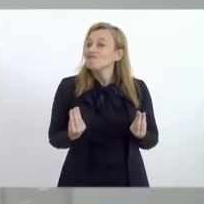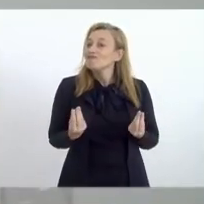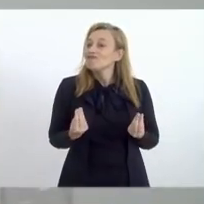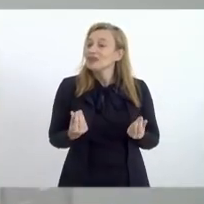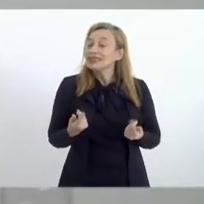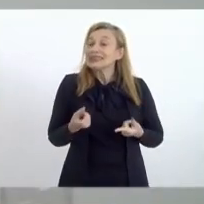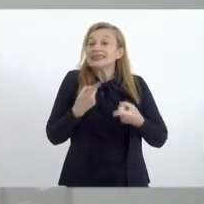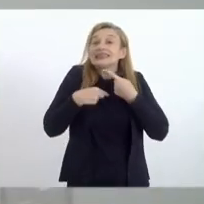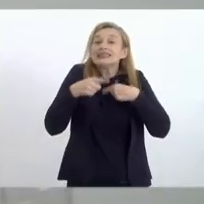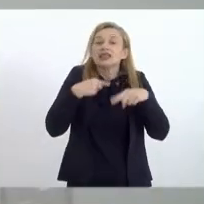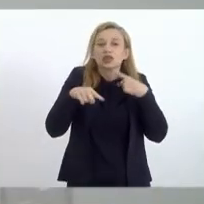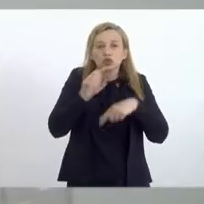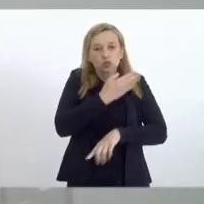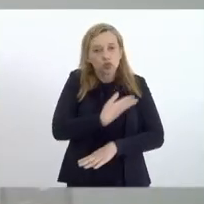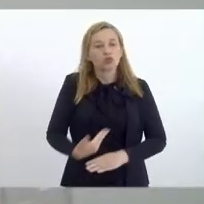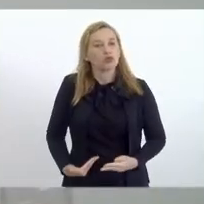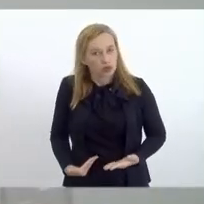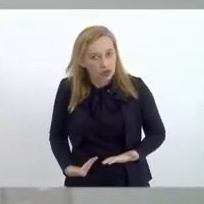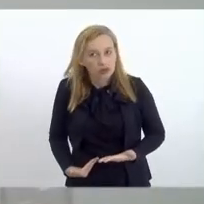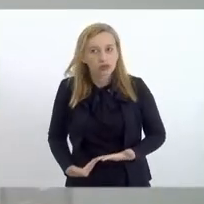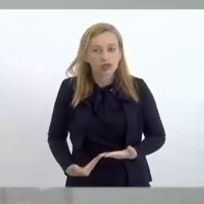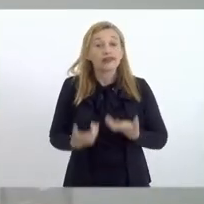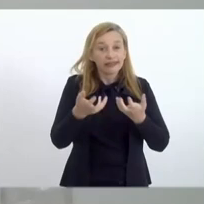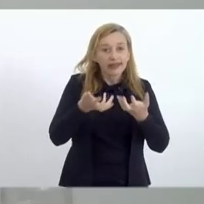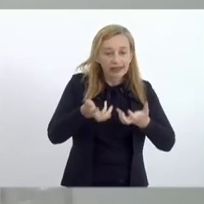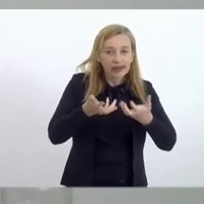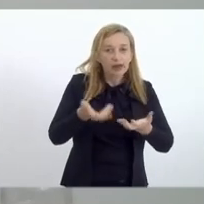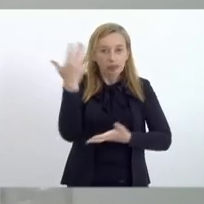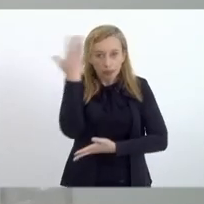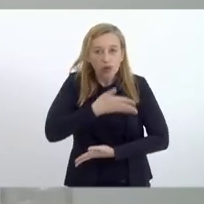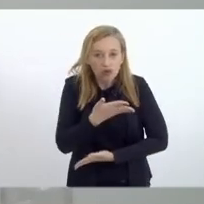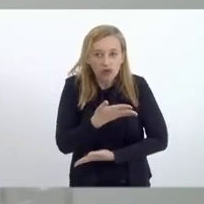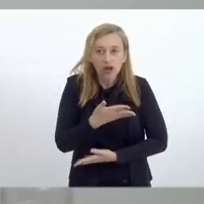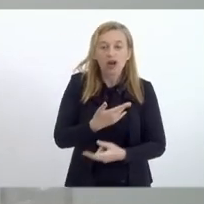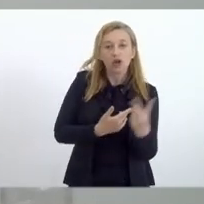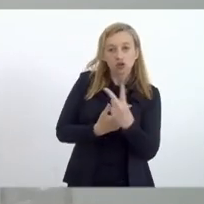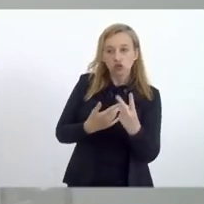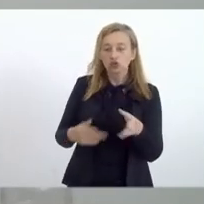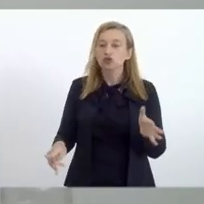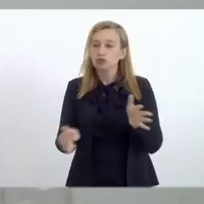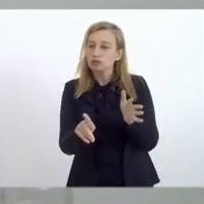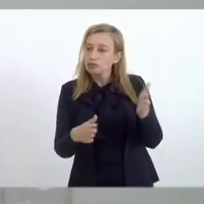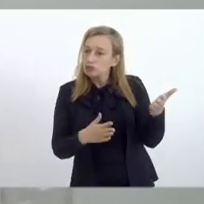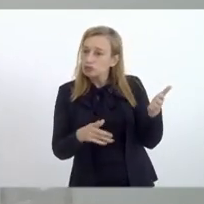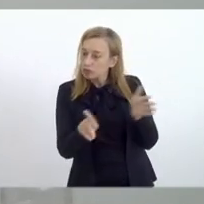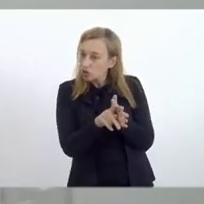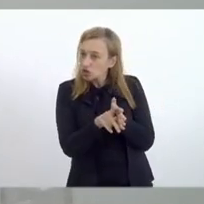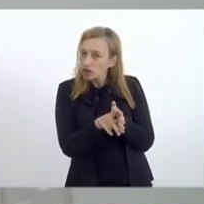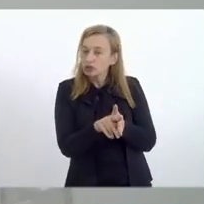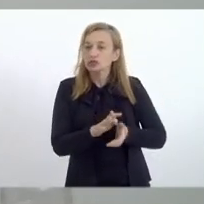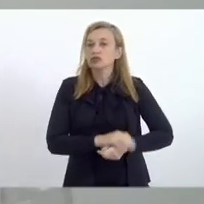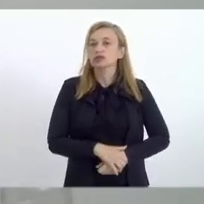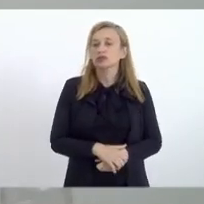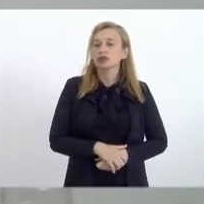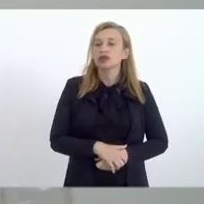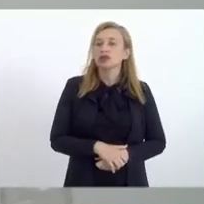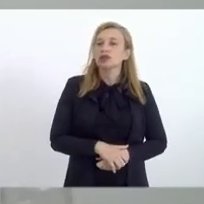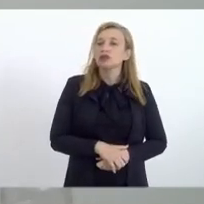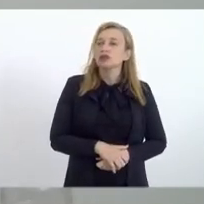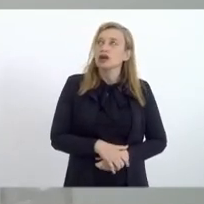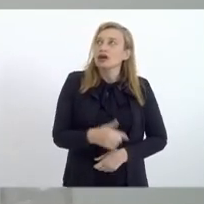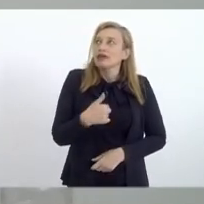essa vontade do governo, essa predisposição do governo em querer aprovar ambos os projetos. E não